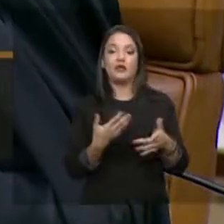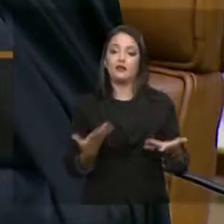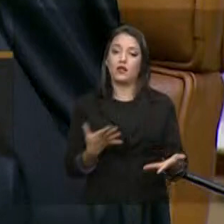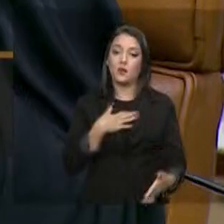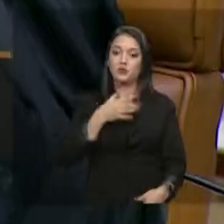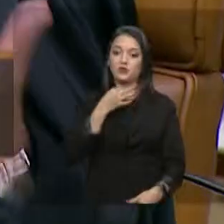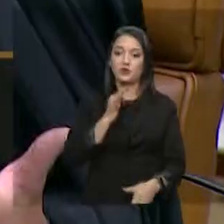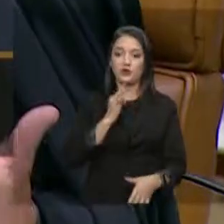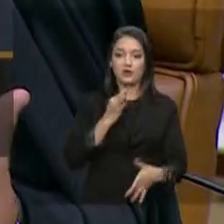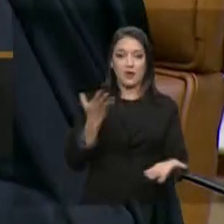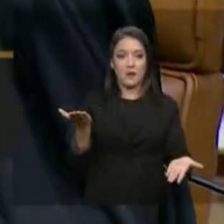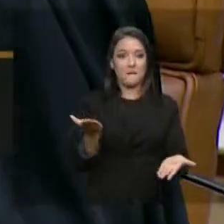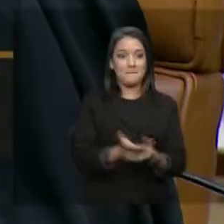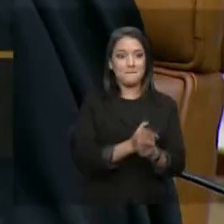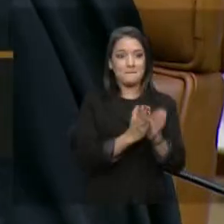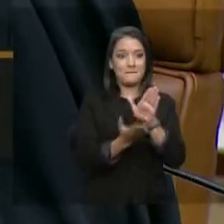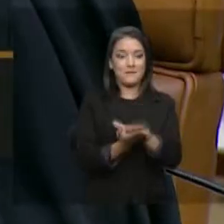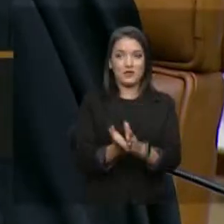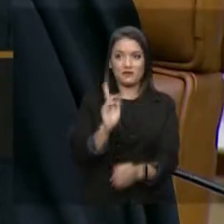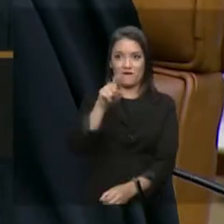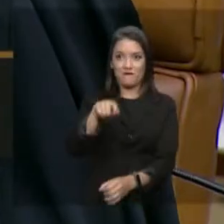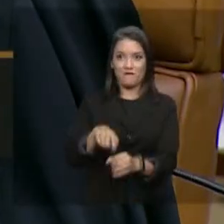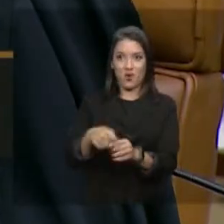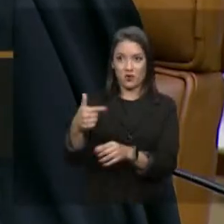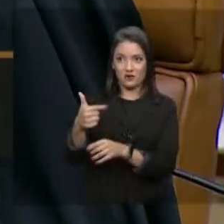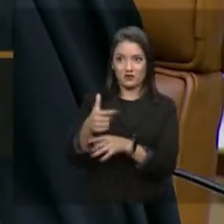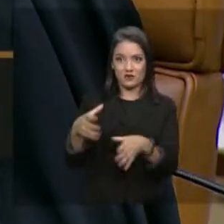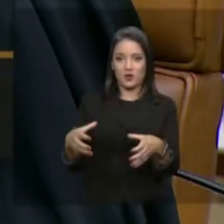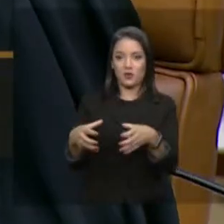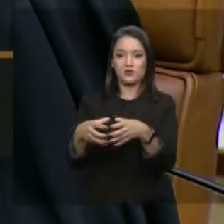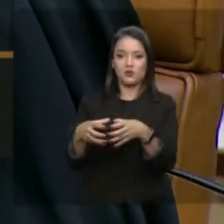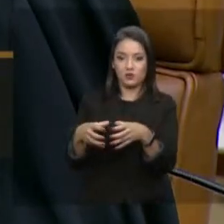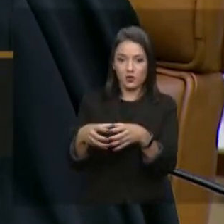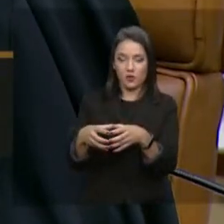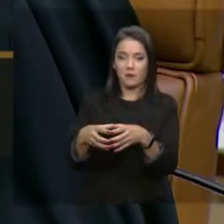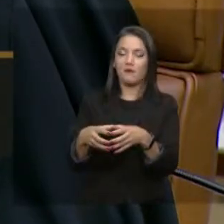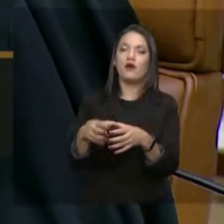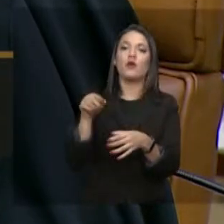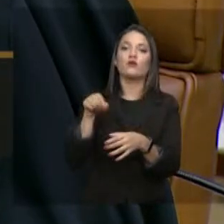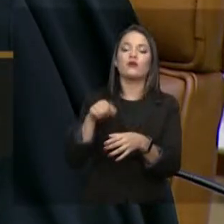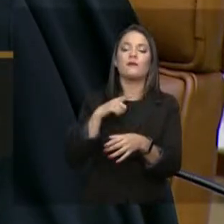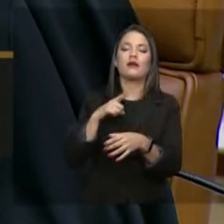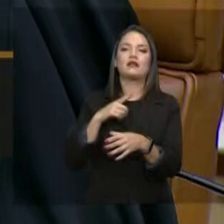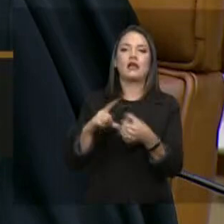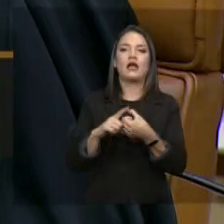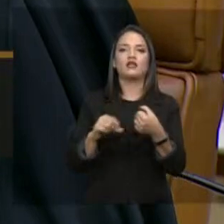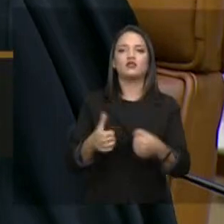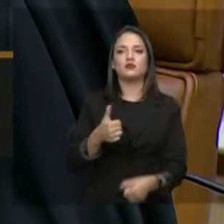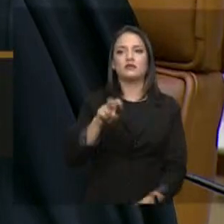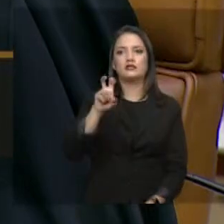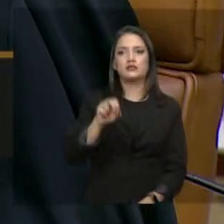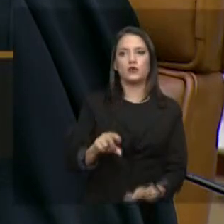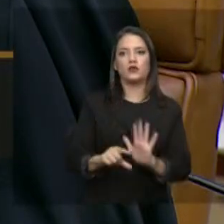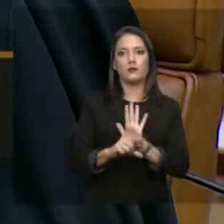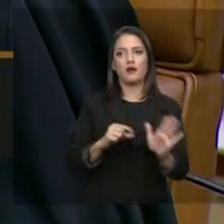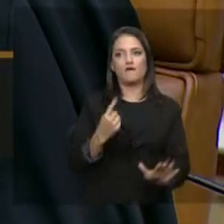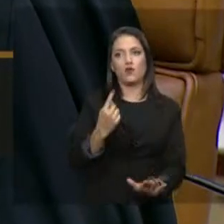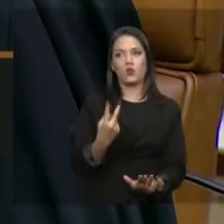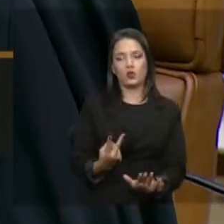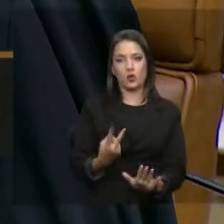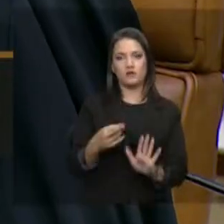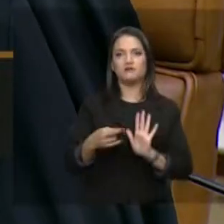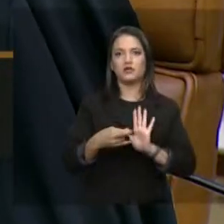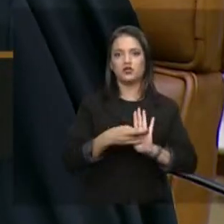a segunda turma, o retorno dos autos à segunda turma, para fins de aplicação do artigo 150, parágrafos 1º e 2º do regimento